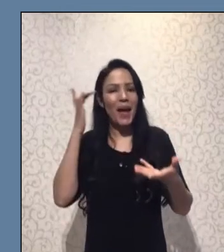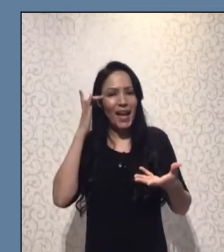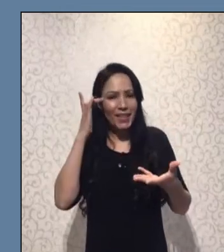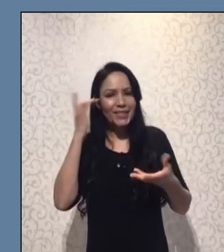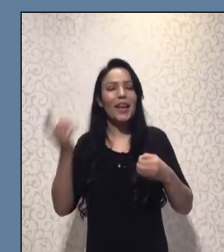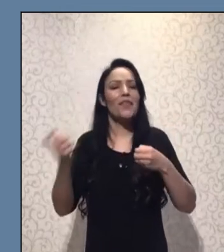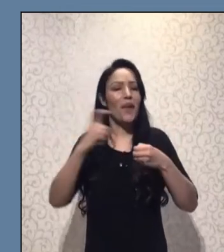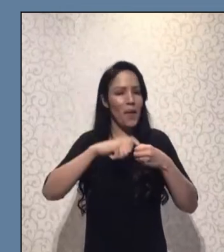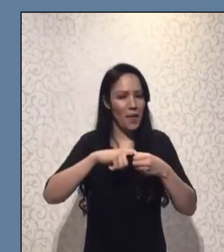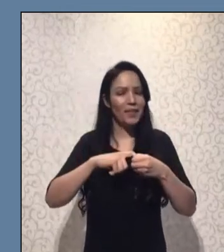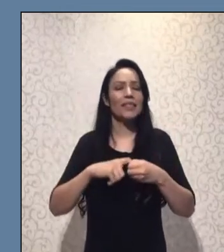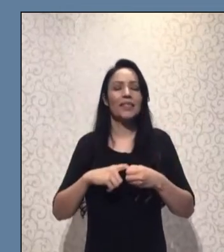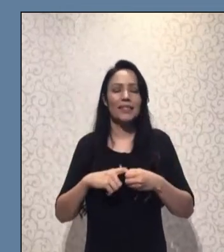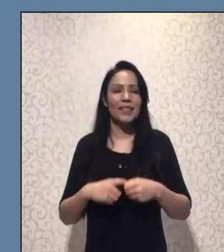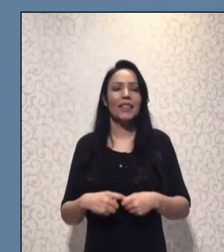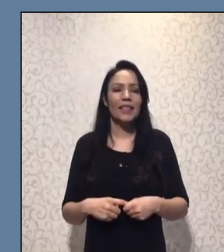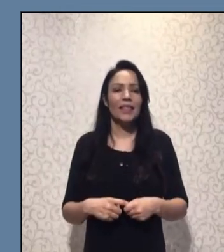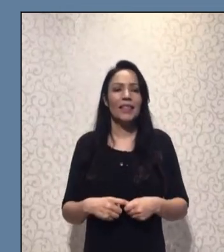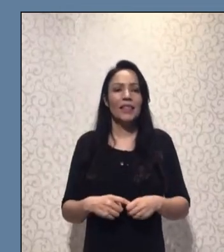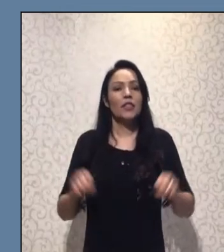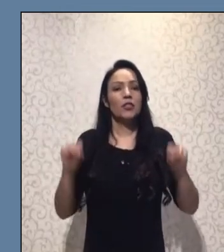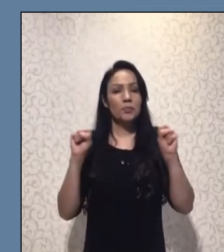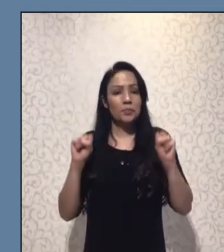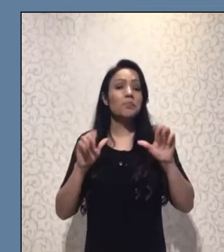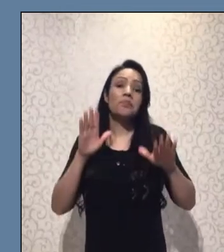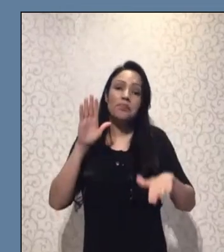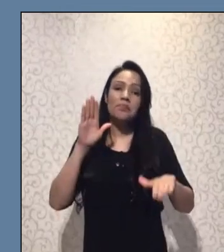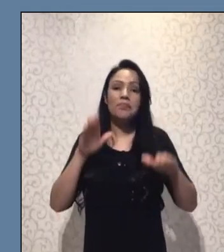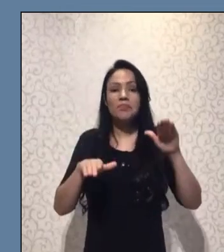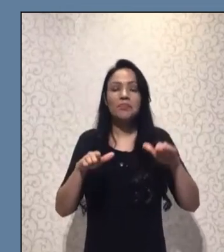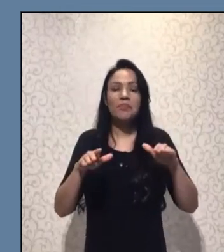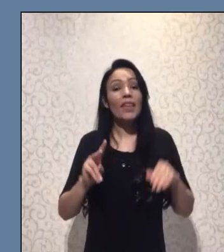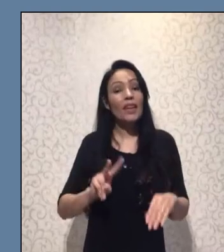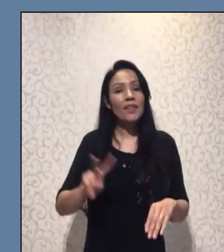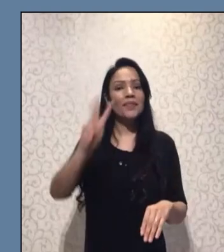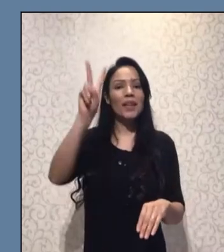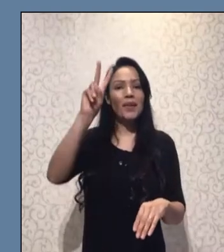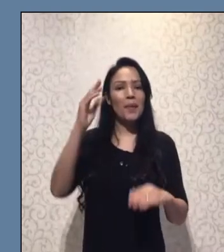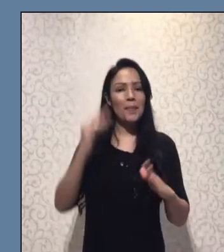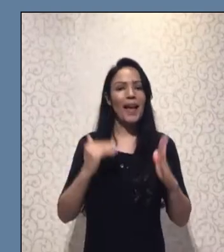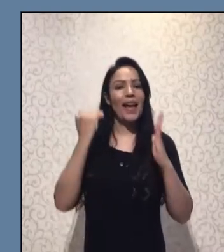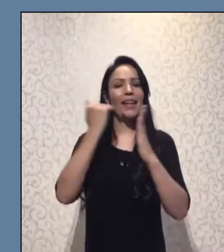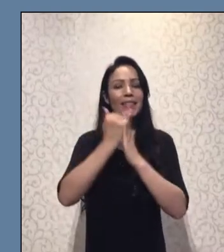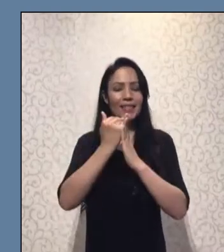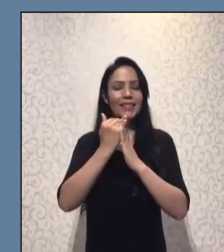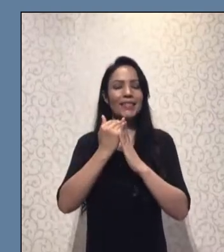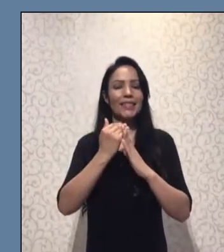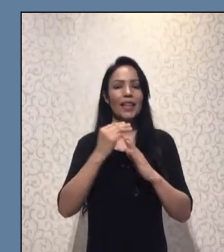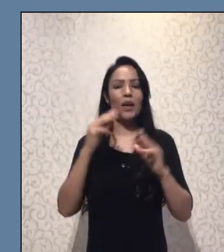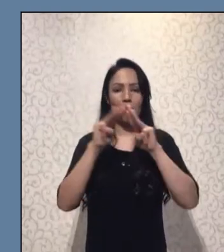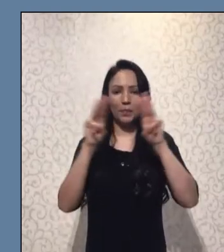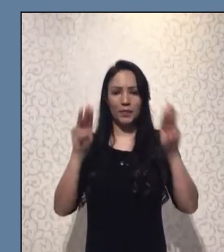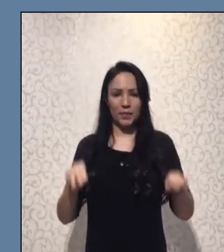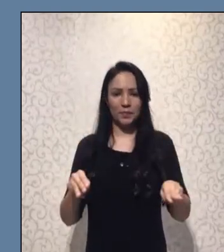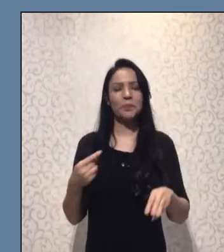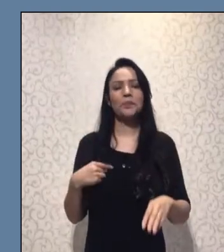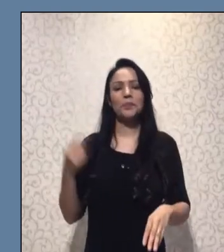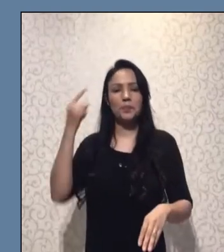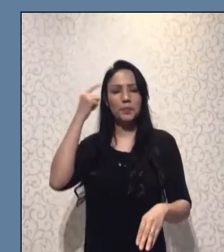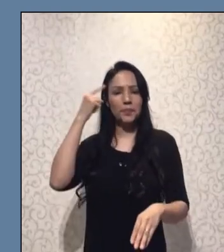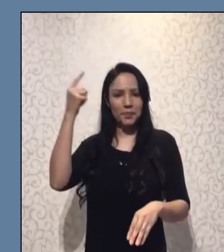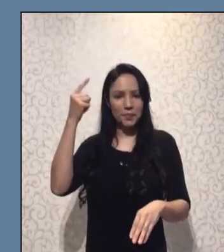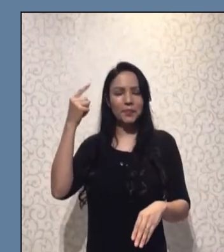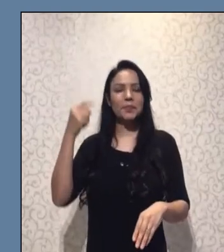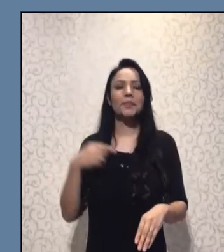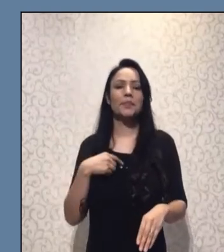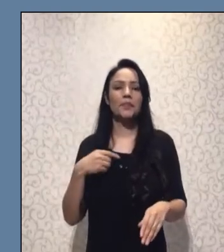E voltaremos talvez com mais, valorizando até mais, né? Eu me lembro que quando nós recém fechamos,